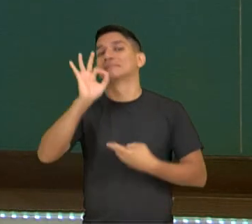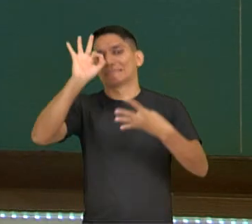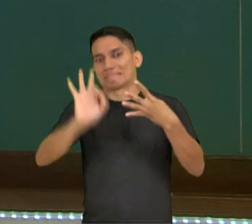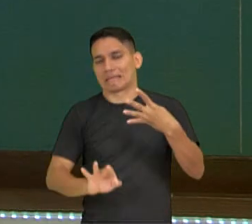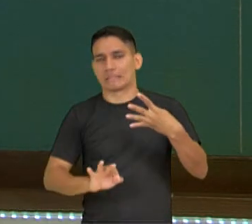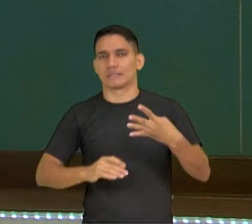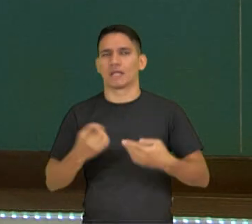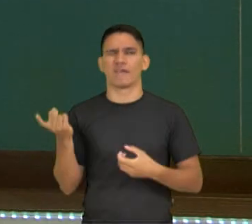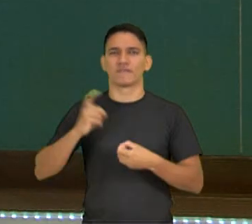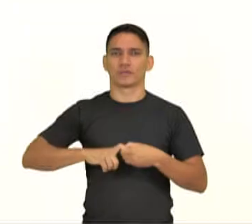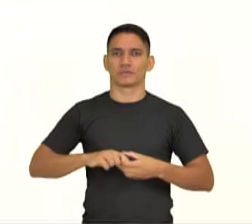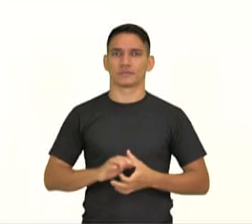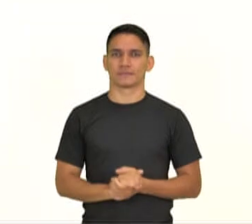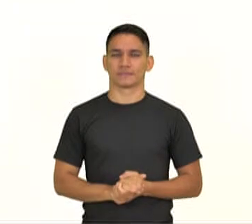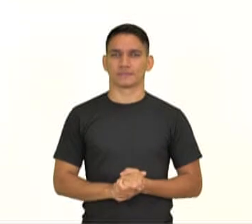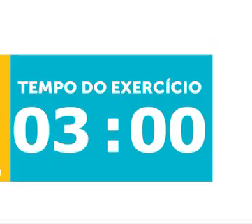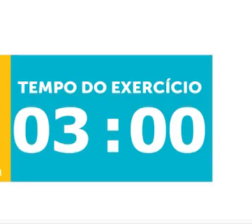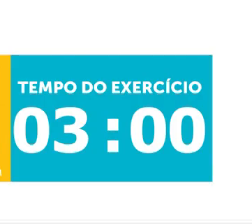resposta correta e nós já voltamos.